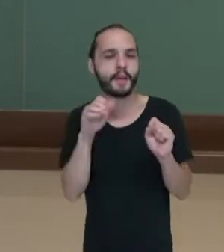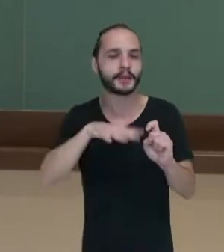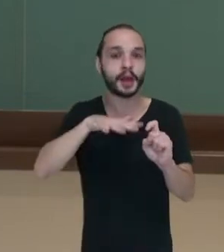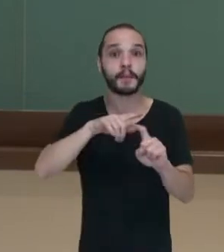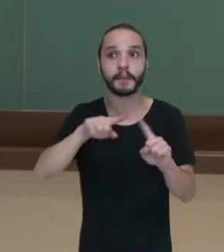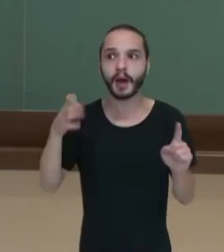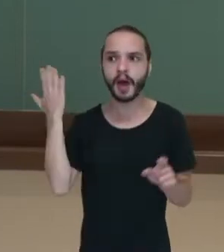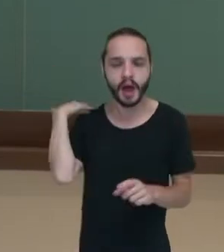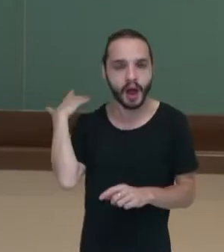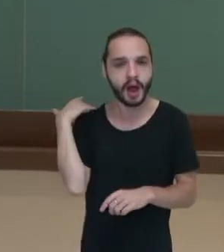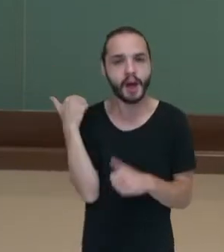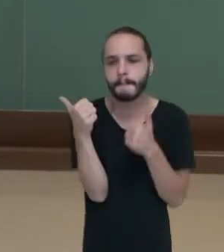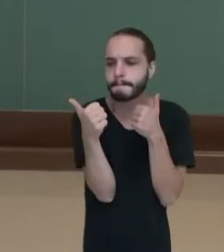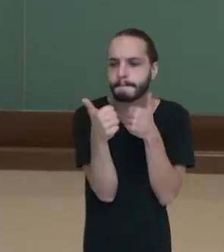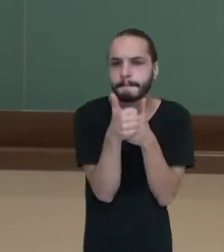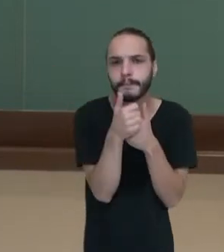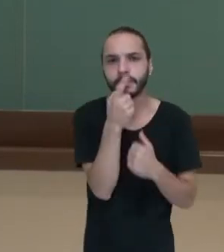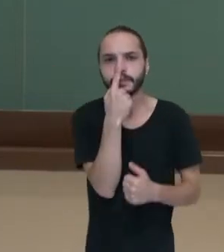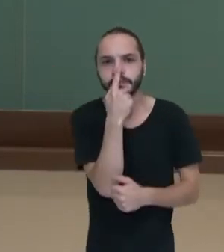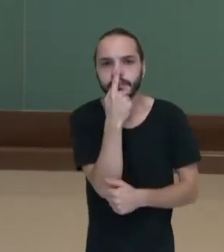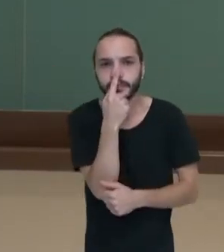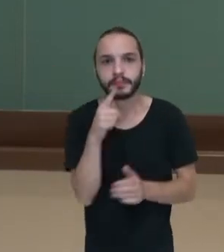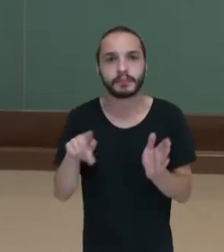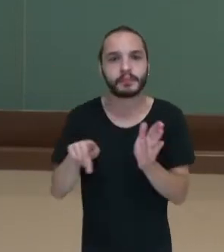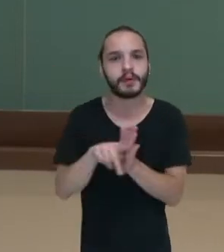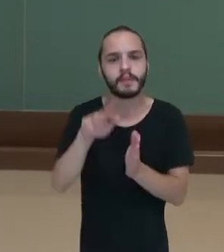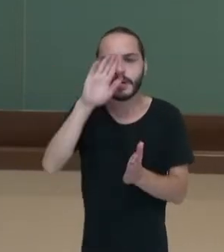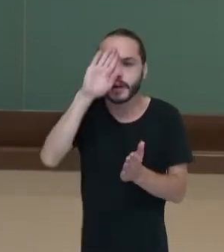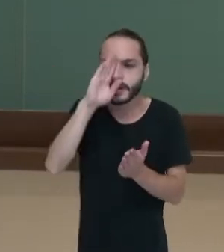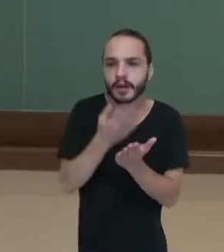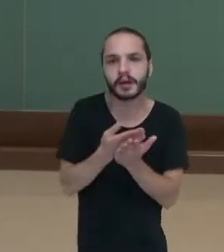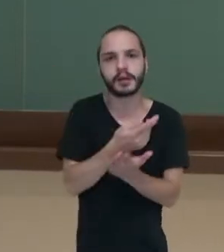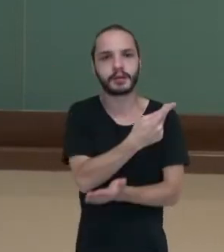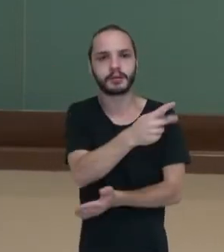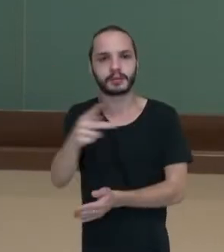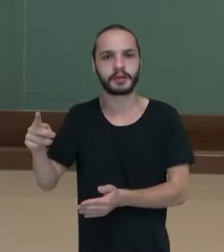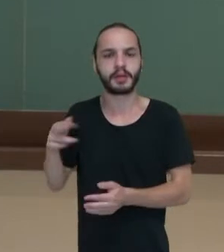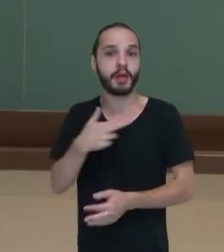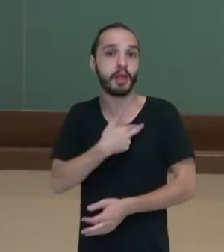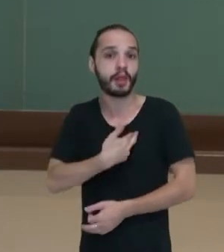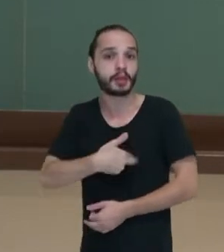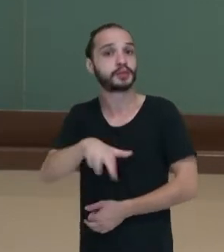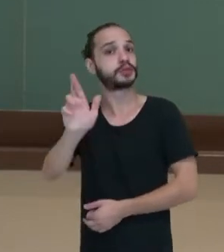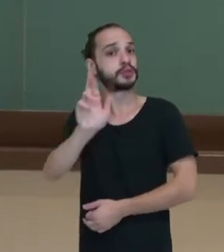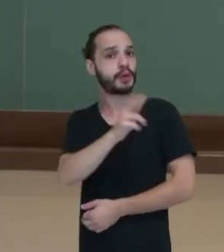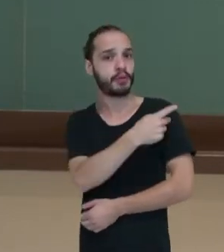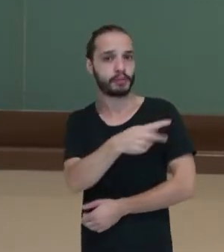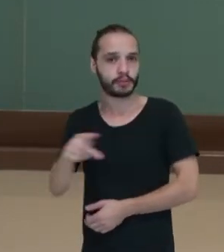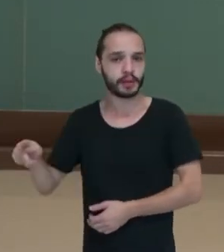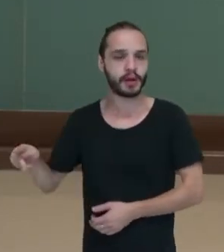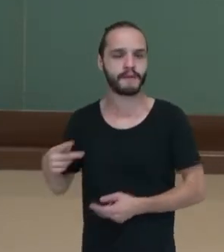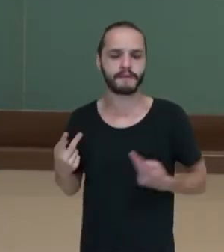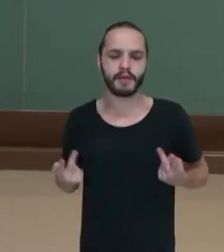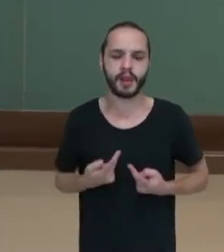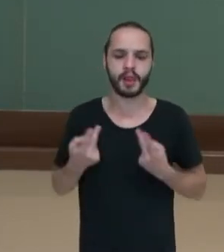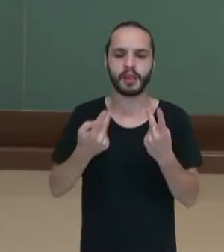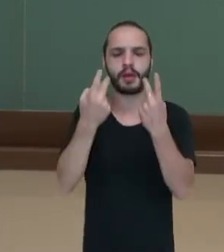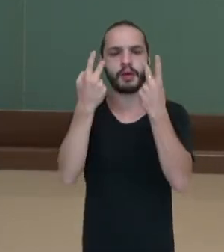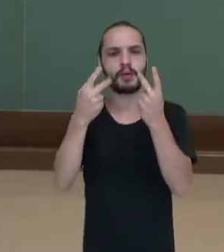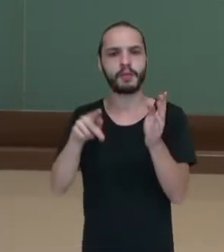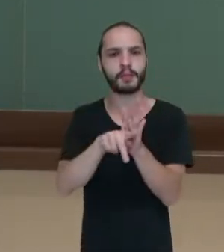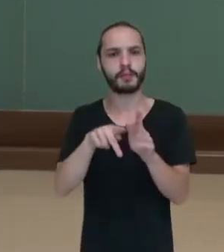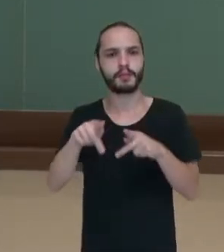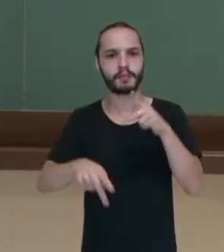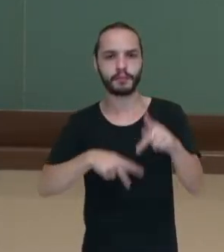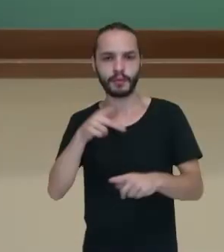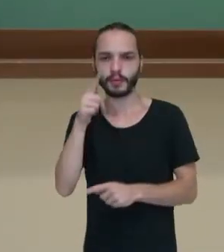muito próximo, era uma questão de crença, era uma questão de religião, era uma questão de valores do povo